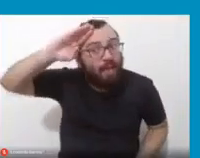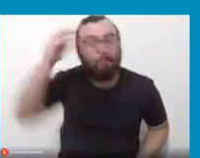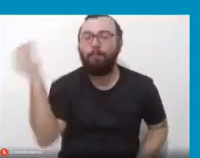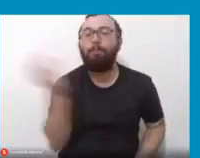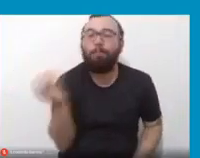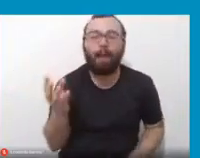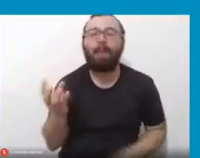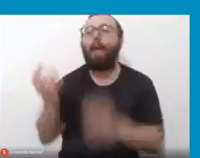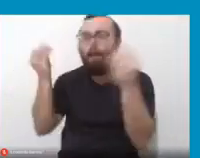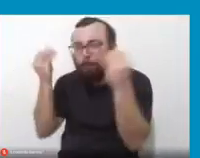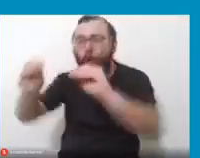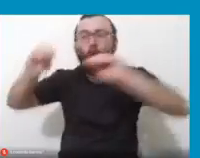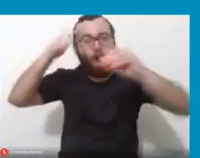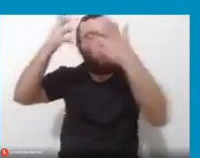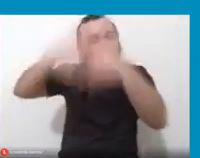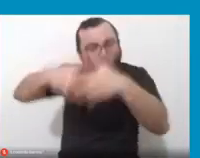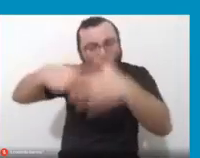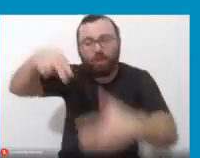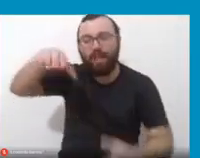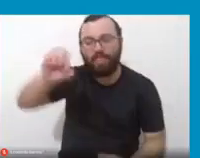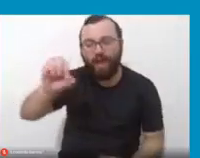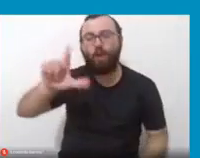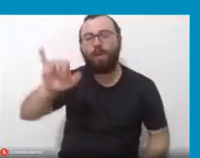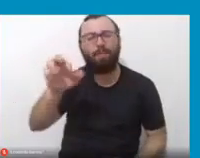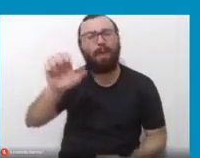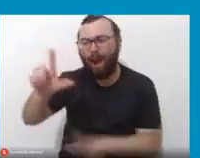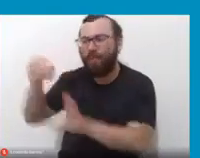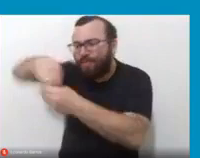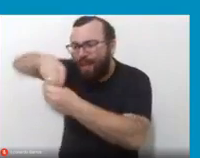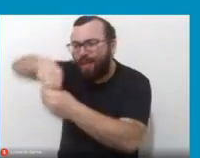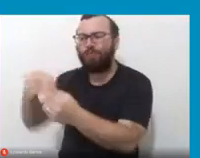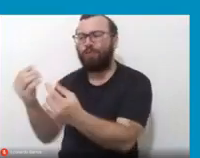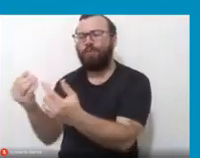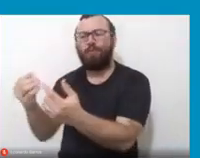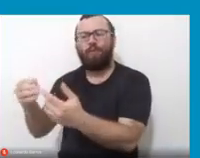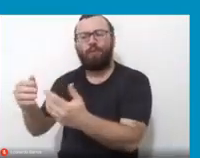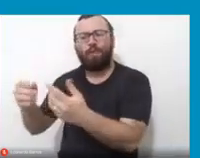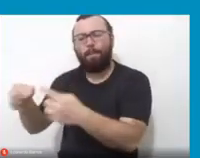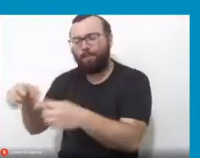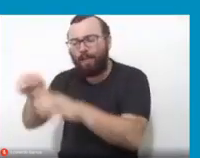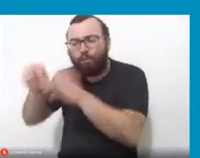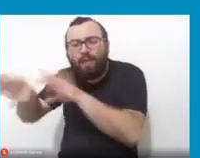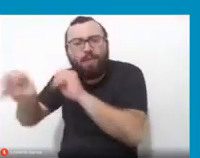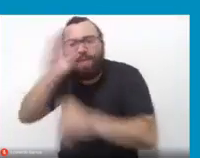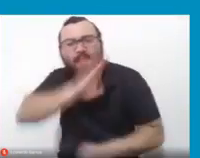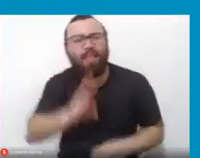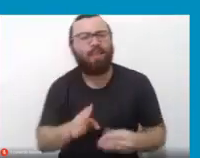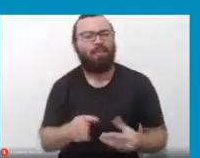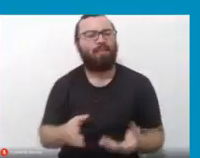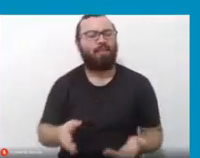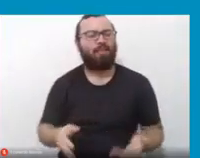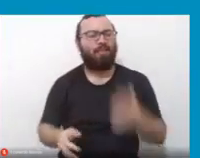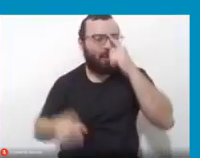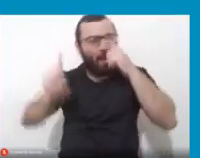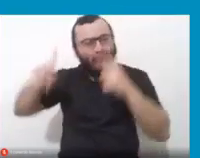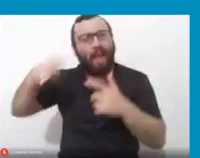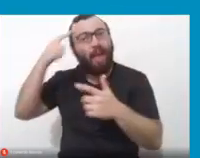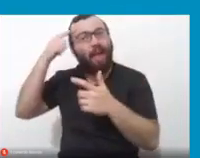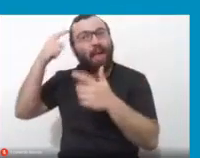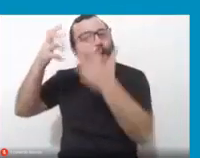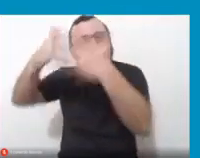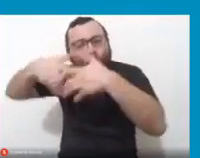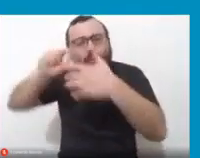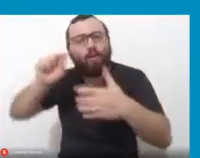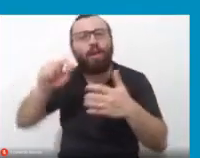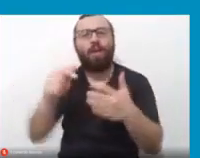lógica neoliberal dentro da educação pública brasileira. Estou falando com professores, com colegas da educação, né? É a lógica da privatização e